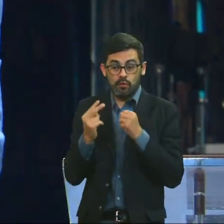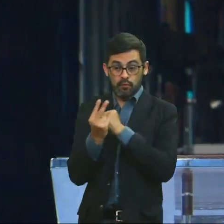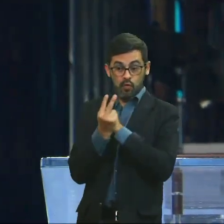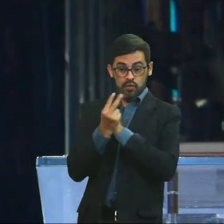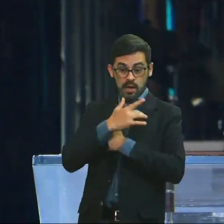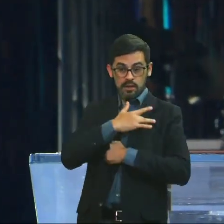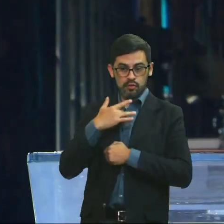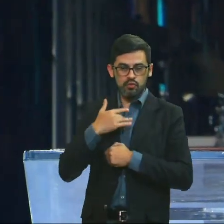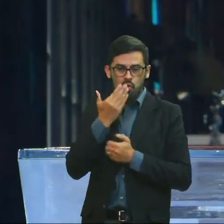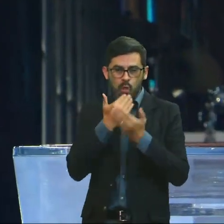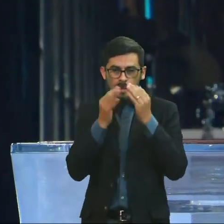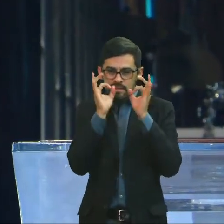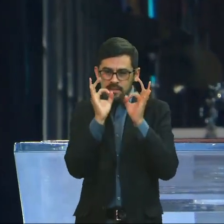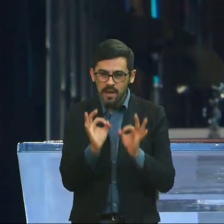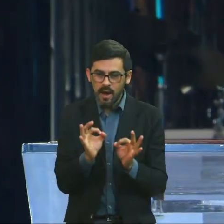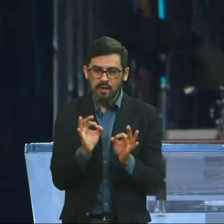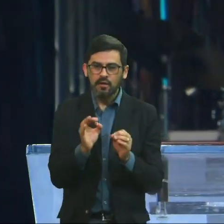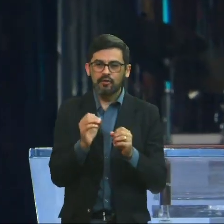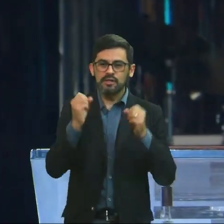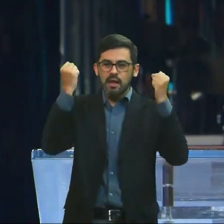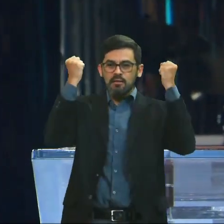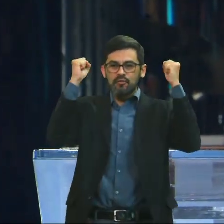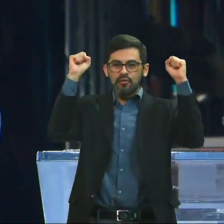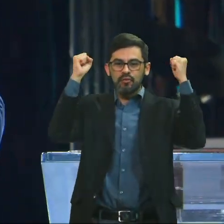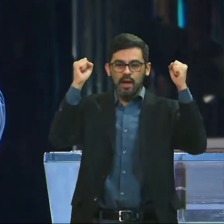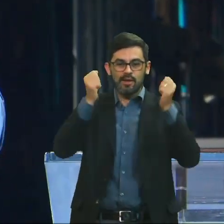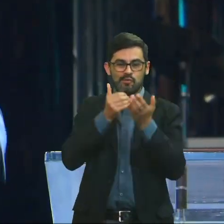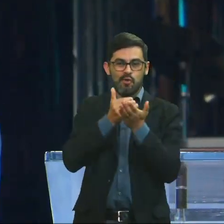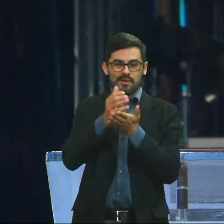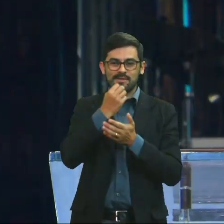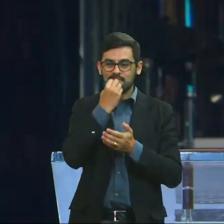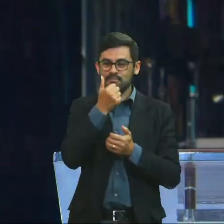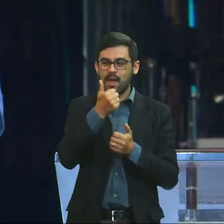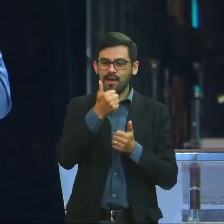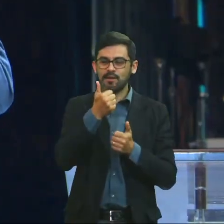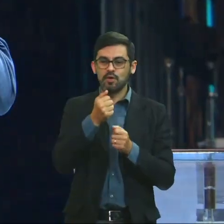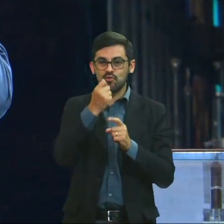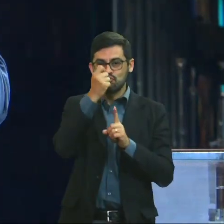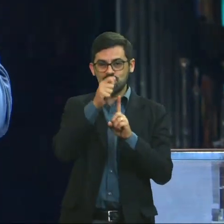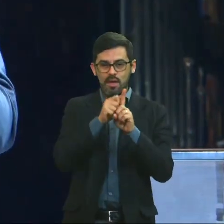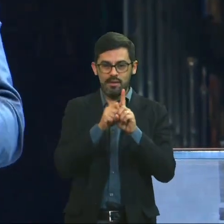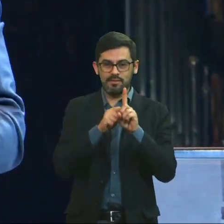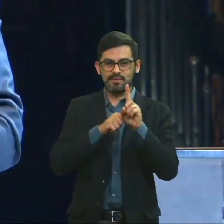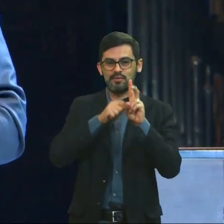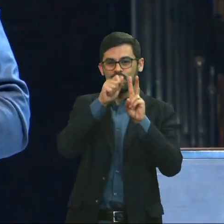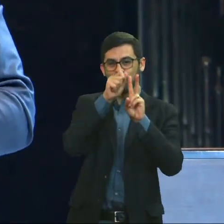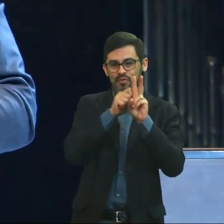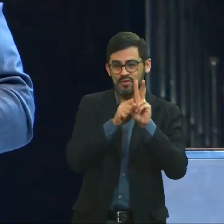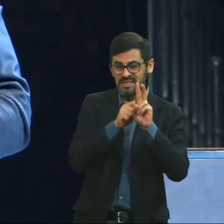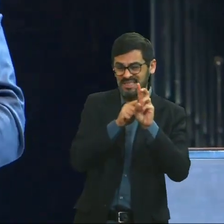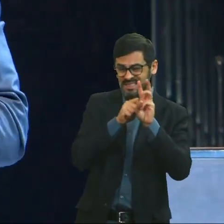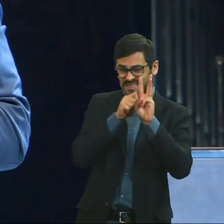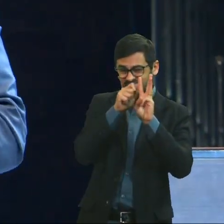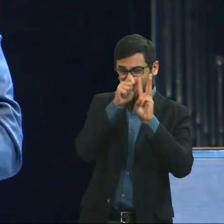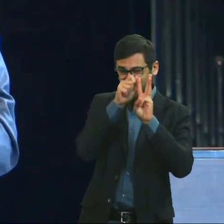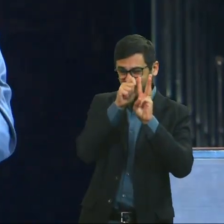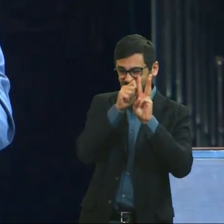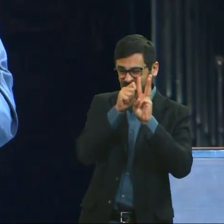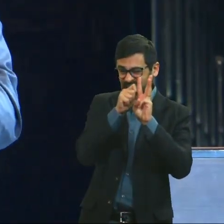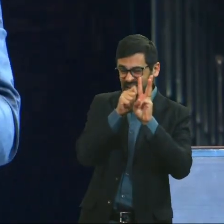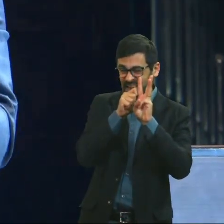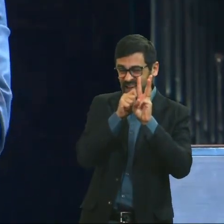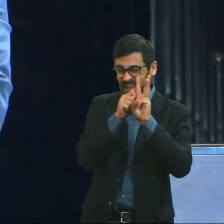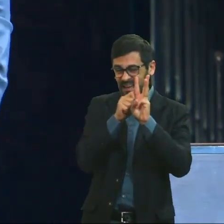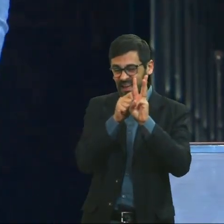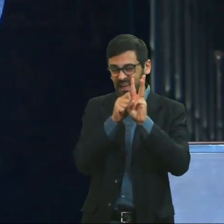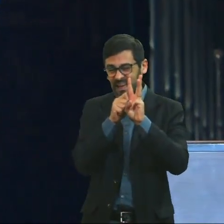eu vou comer direitinho, eu vou fazer exercício. Aí você começa bem, dura 1 mês, 2. Quando dá o 3º mês, você dá uma escorregada